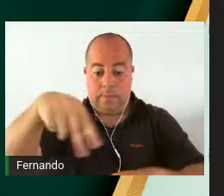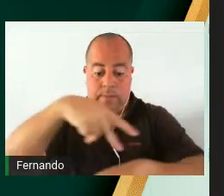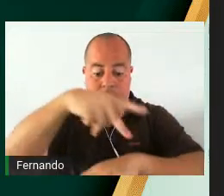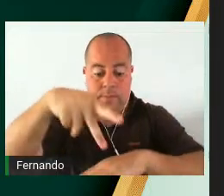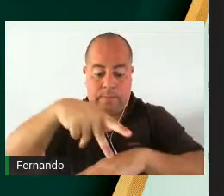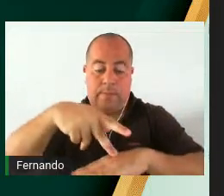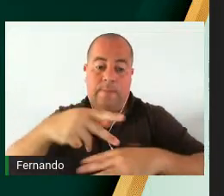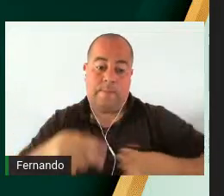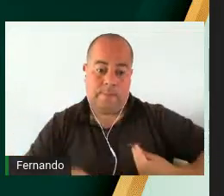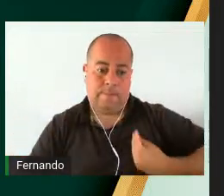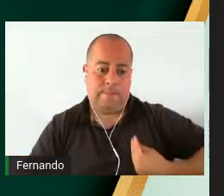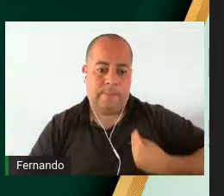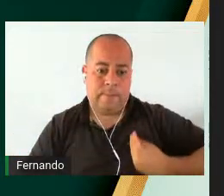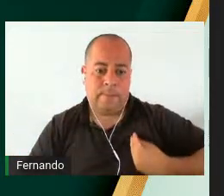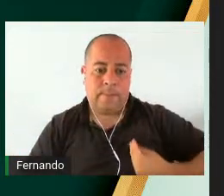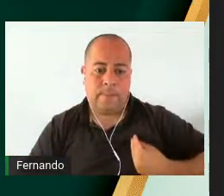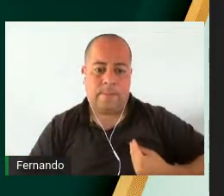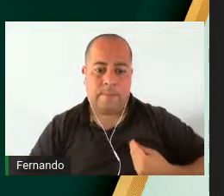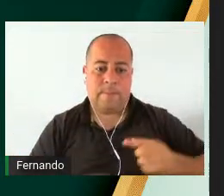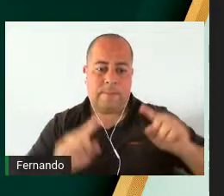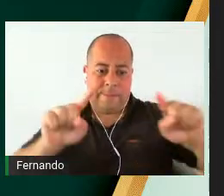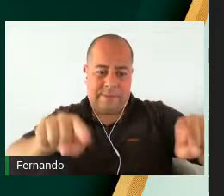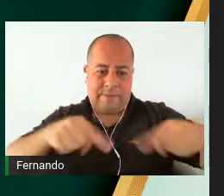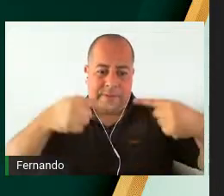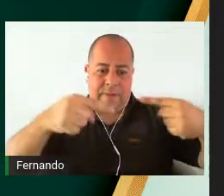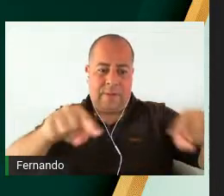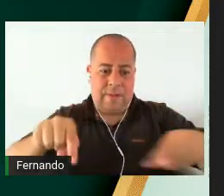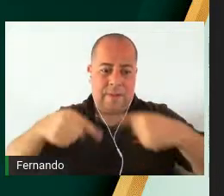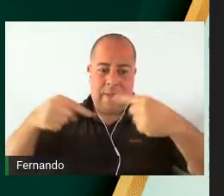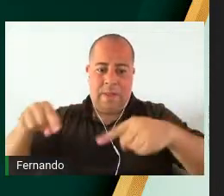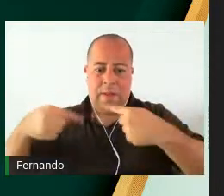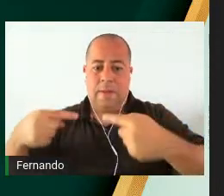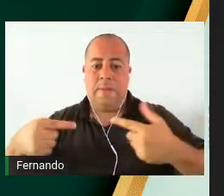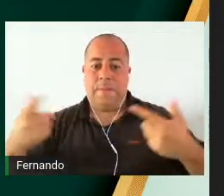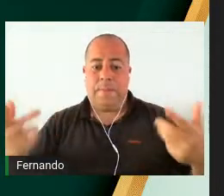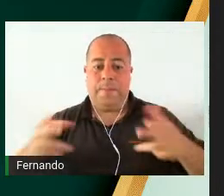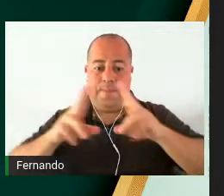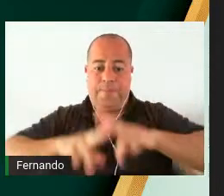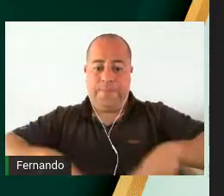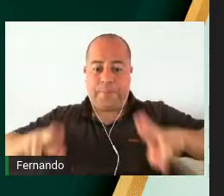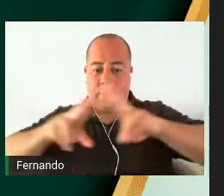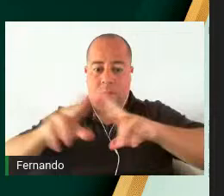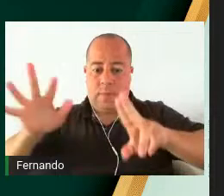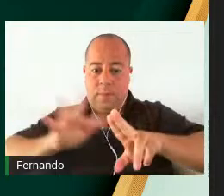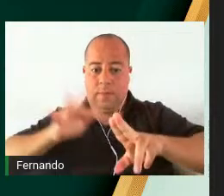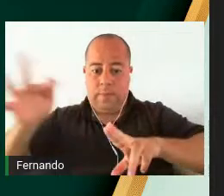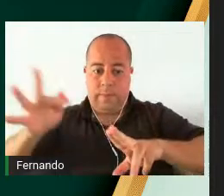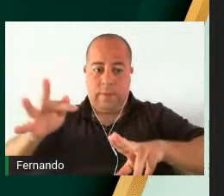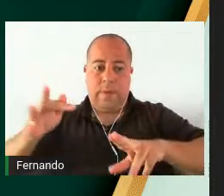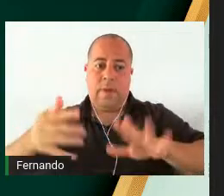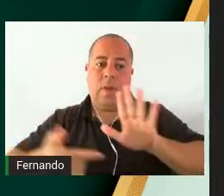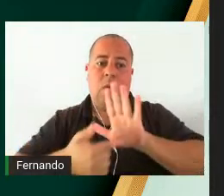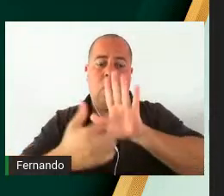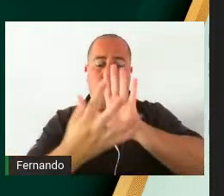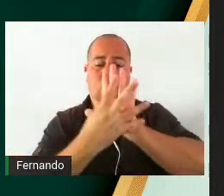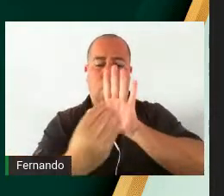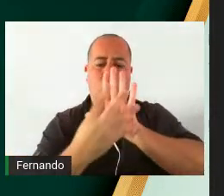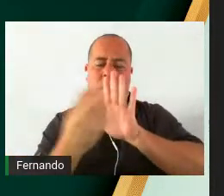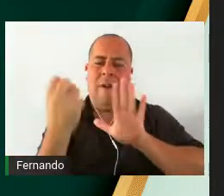vive um momento de grandes desafios e as universidades federais têm sido um exemplo de força